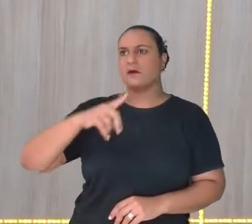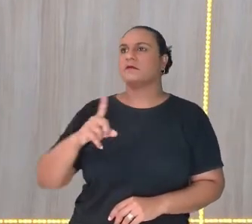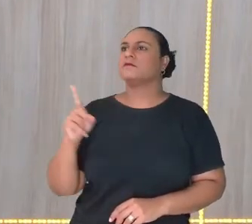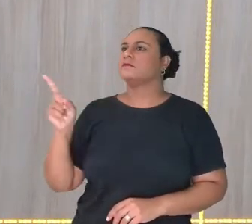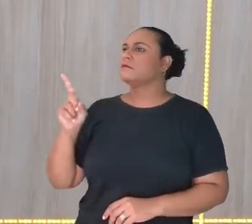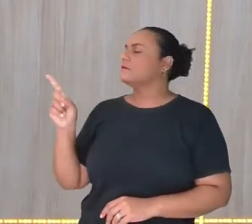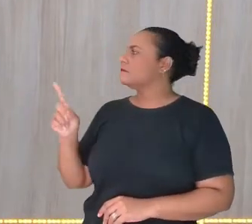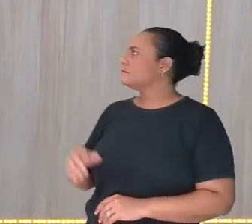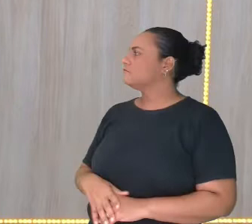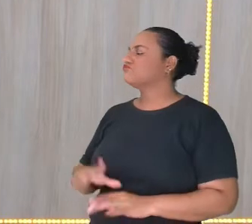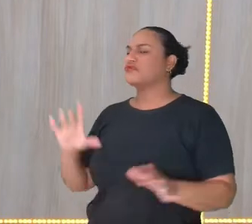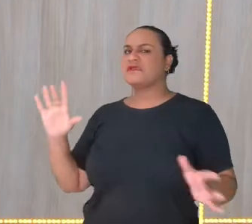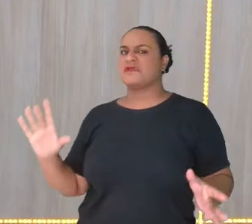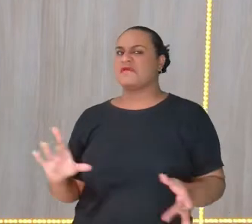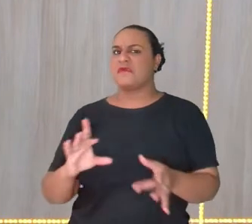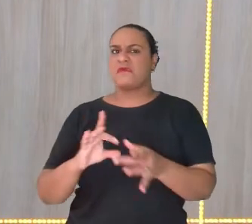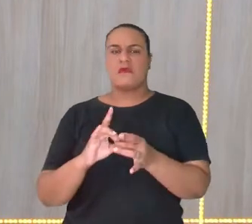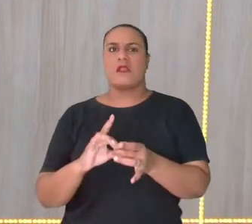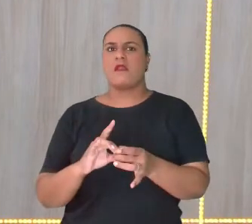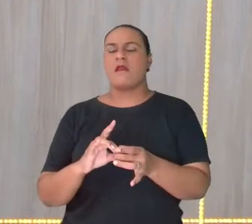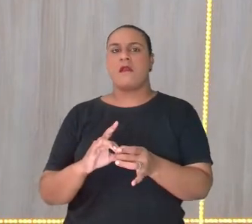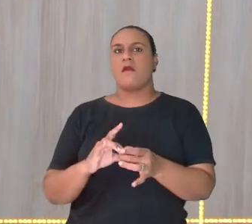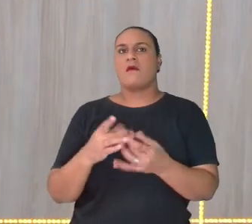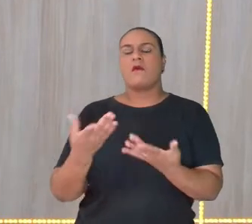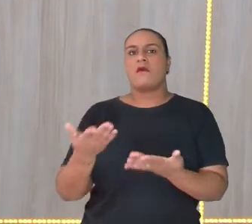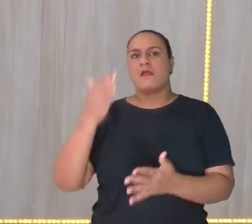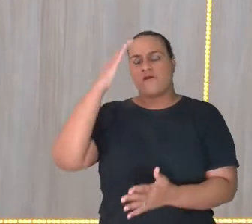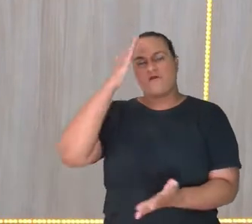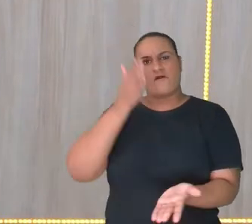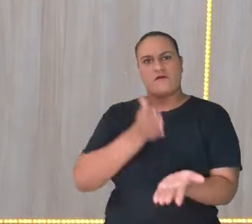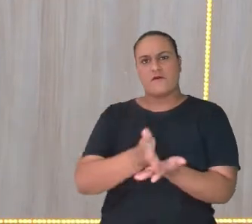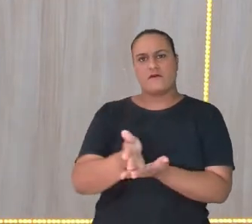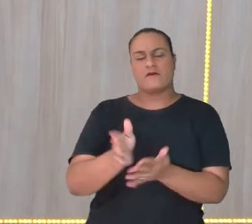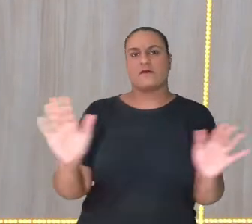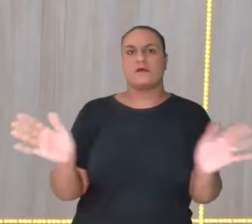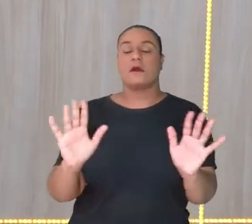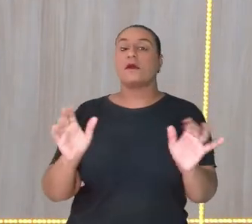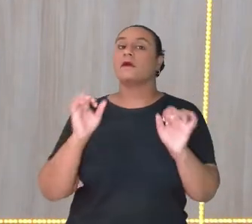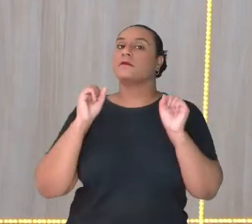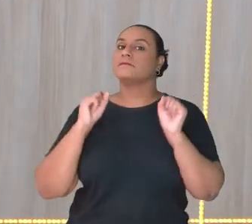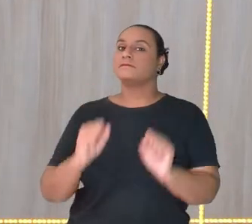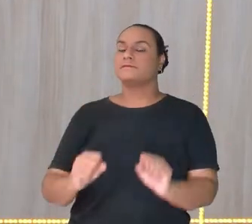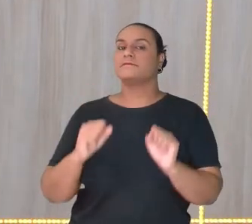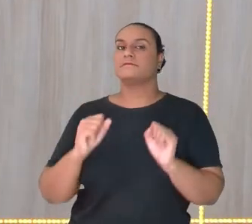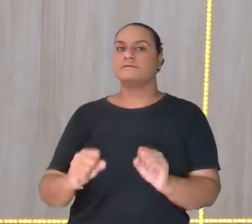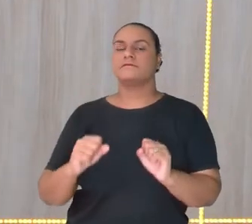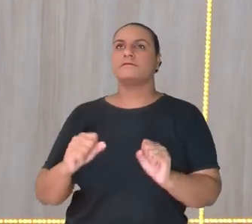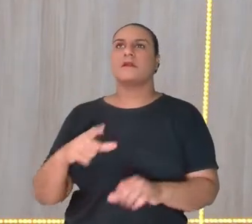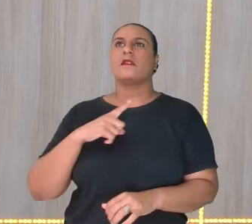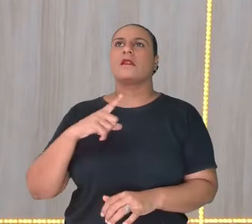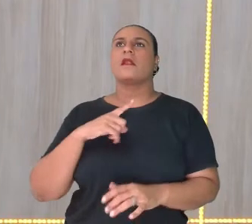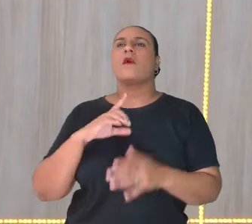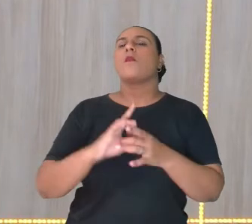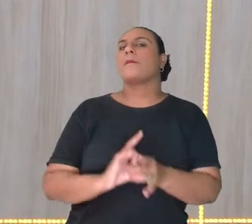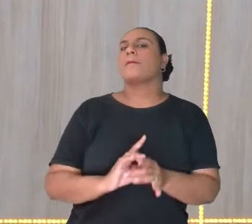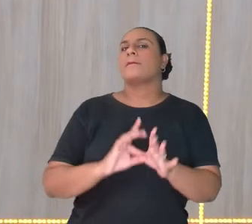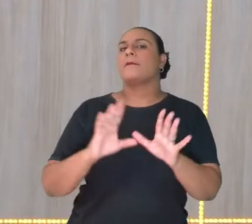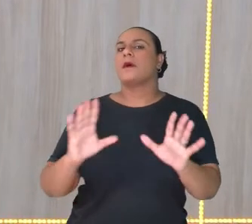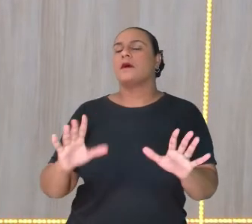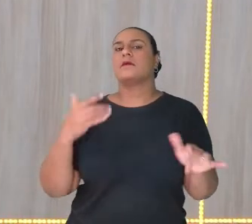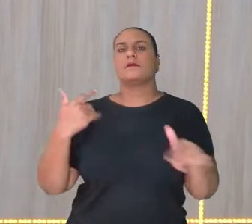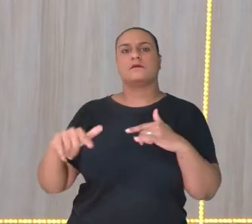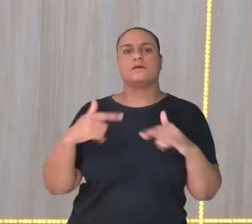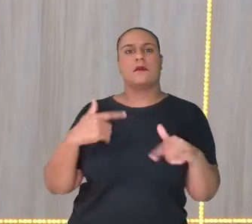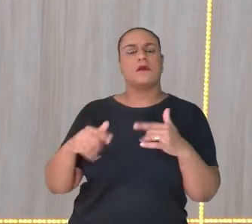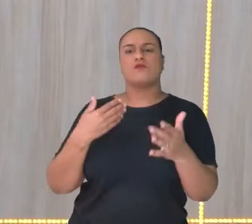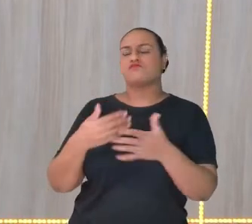esse vínculo de lealdade aí com o nobre. Então, eles podiam, né, eles tinham uma maior liberdade, né, de trabalhar